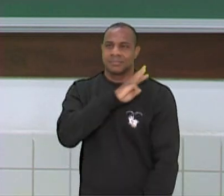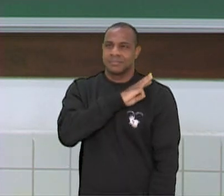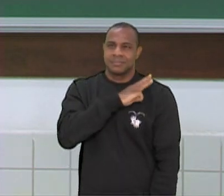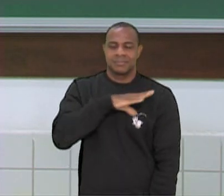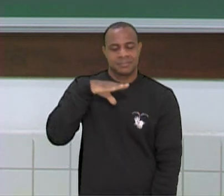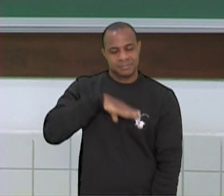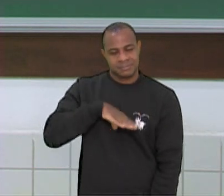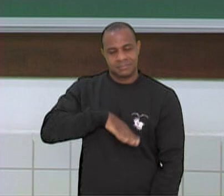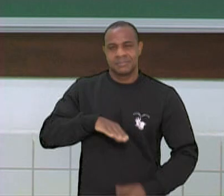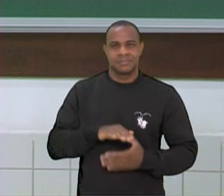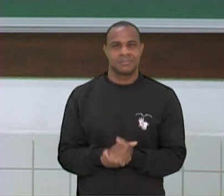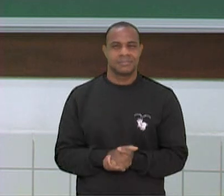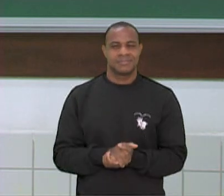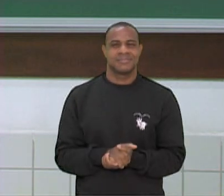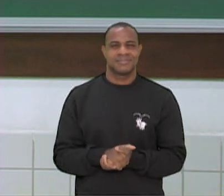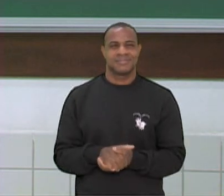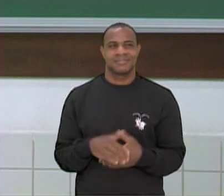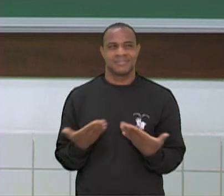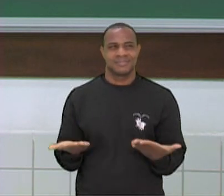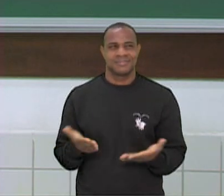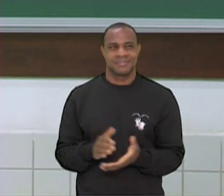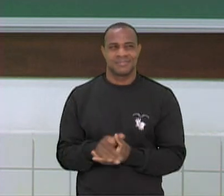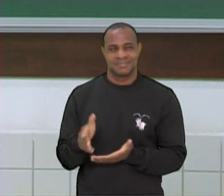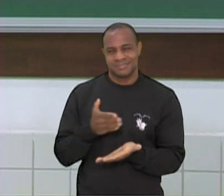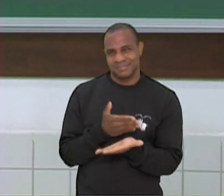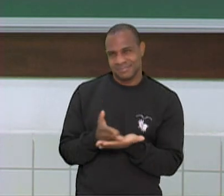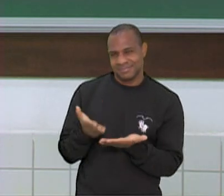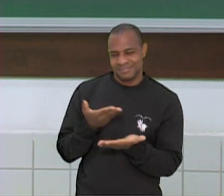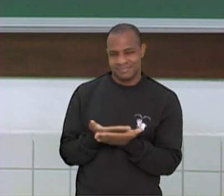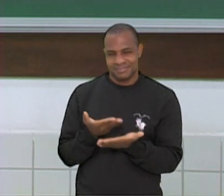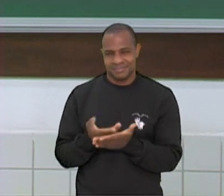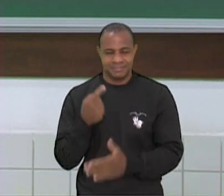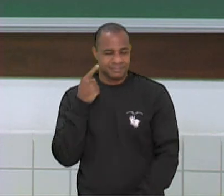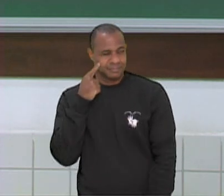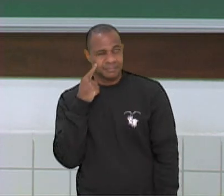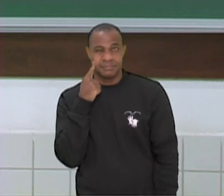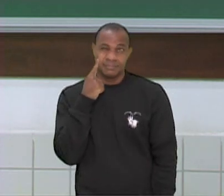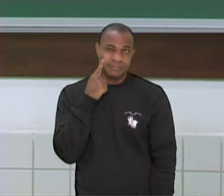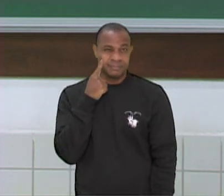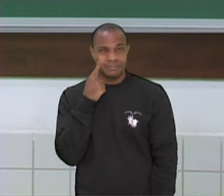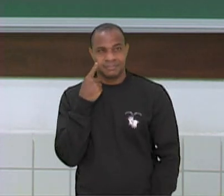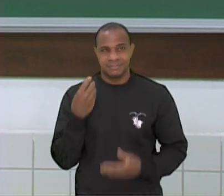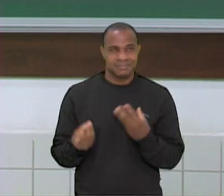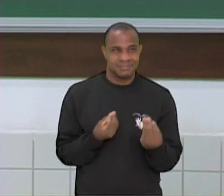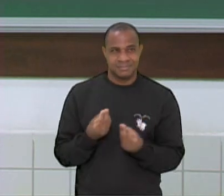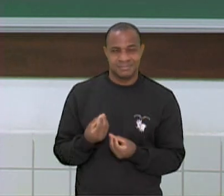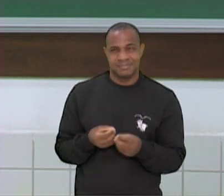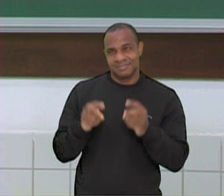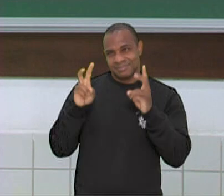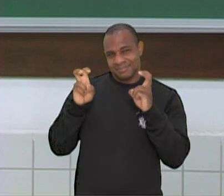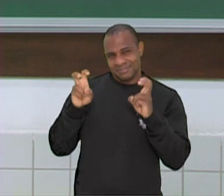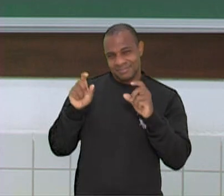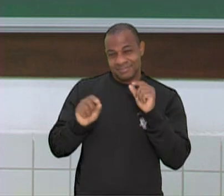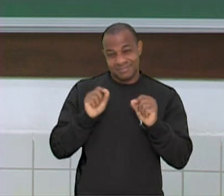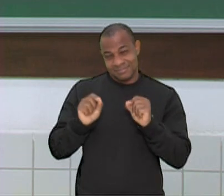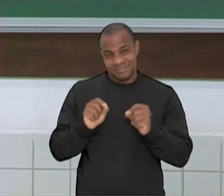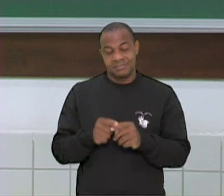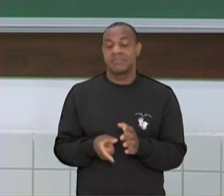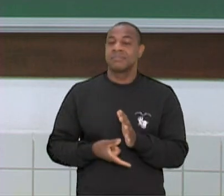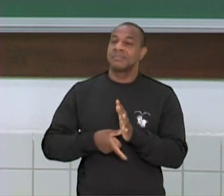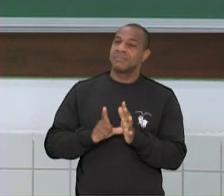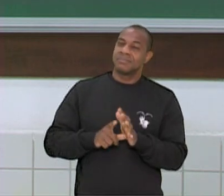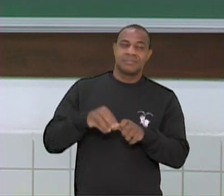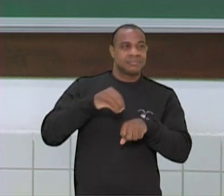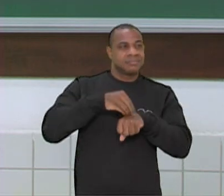língua portuguesa. Ué, professora, por que você começou a aula assim? Já fica a dica aí do que nós vamos falar hoje, mas antes, o